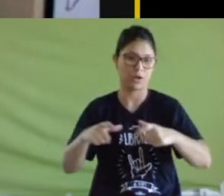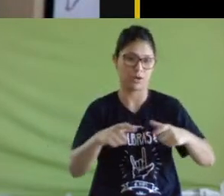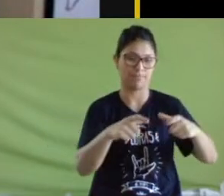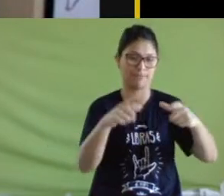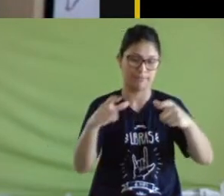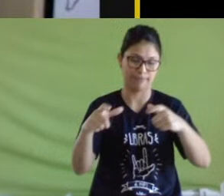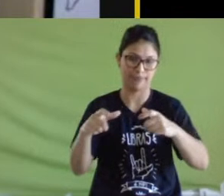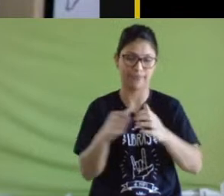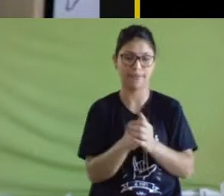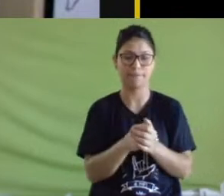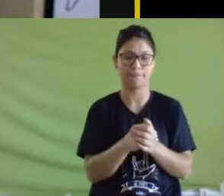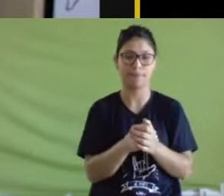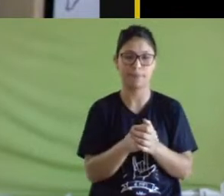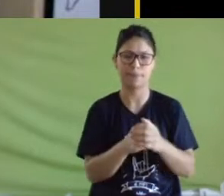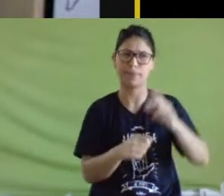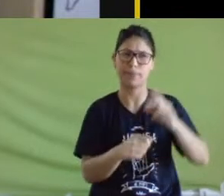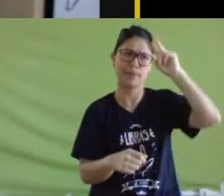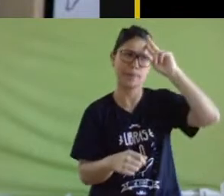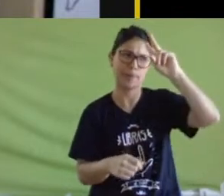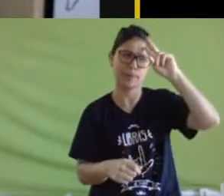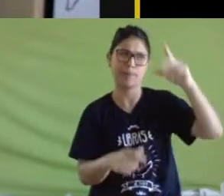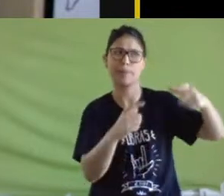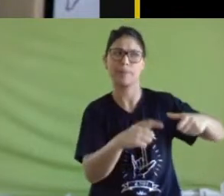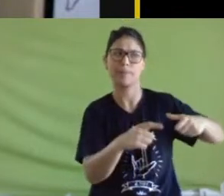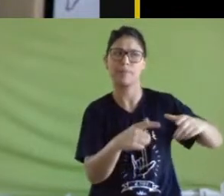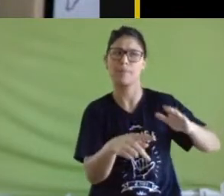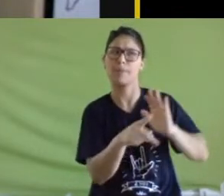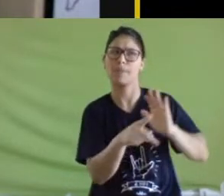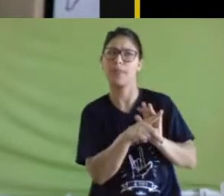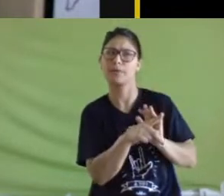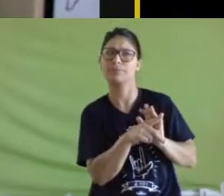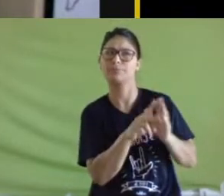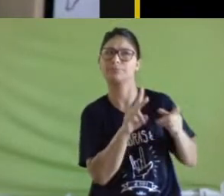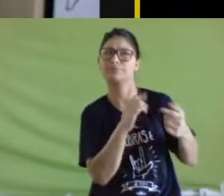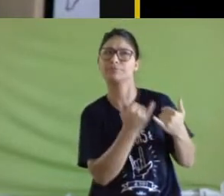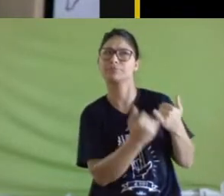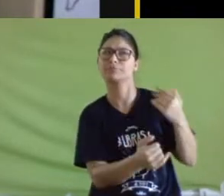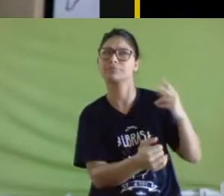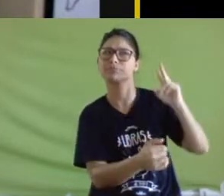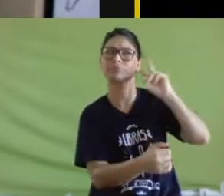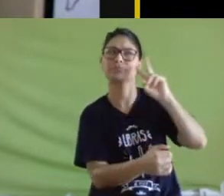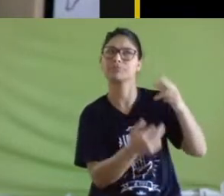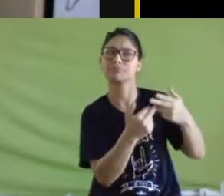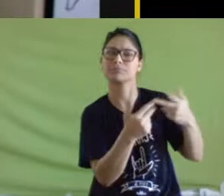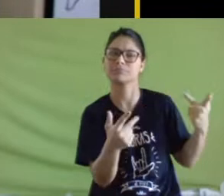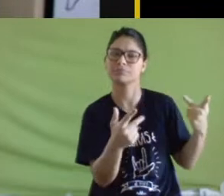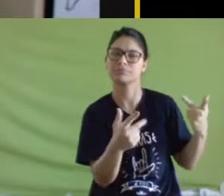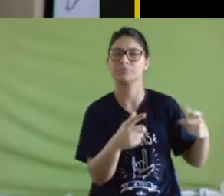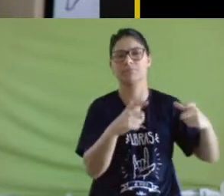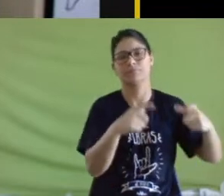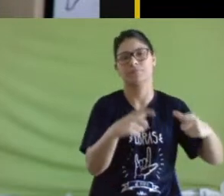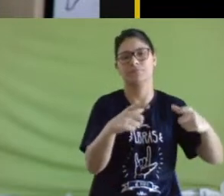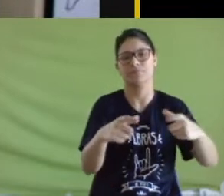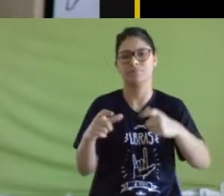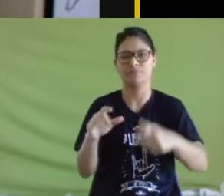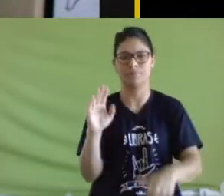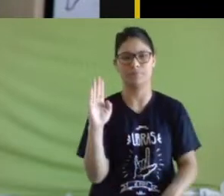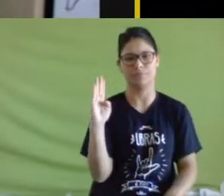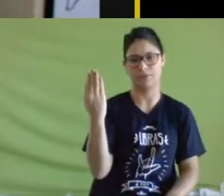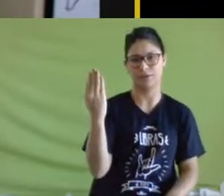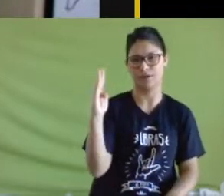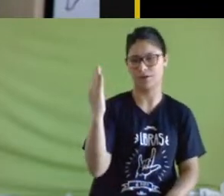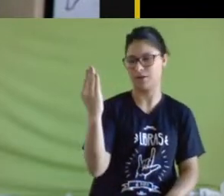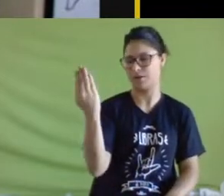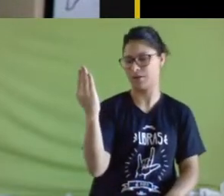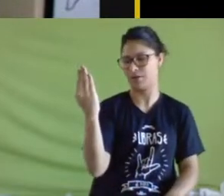ordem dos lugares lembra as próprias coisas. Os lugares são as tabuinhas de cera sobre